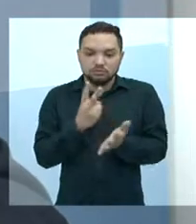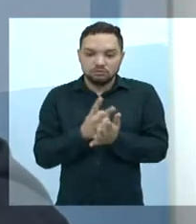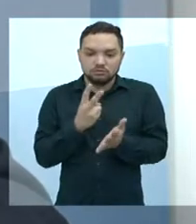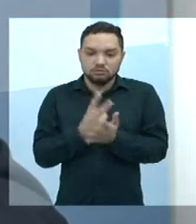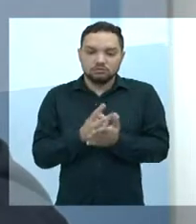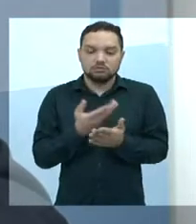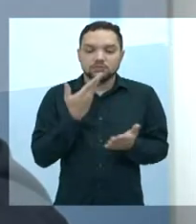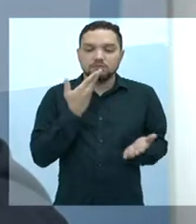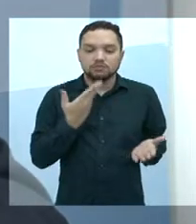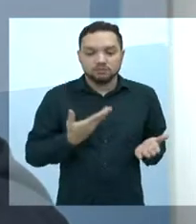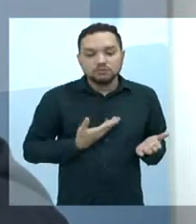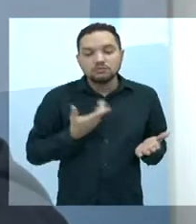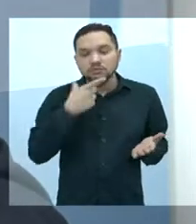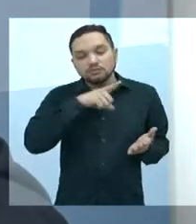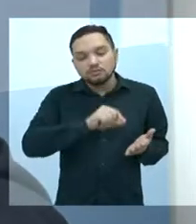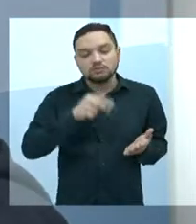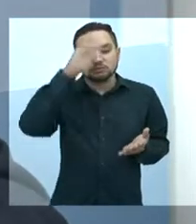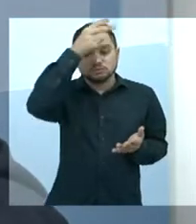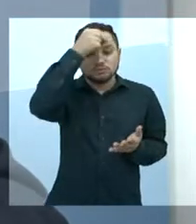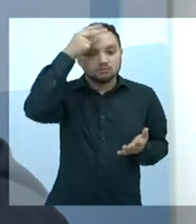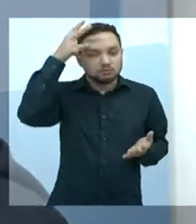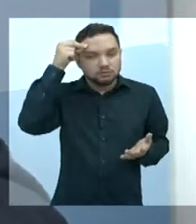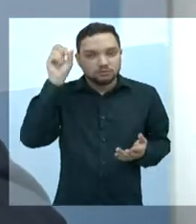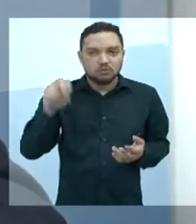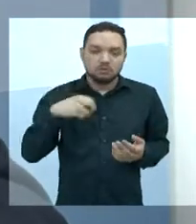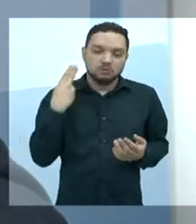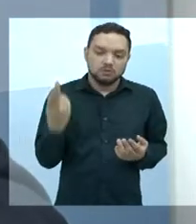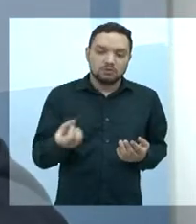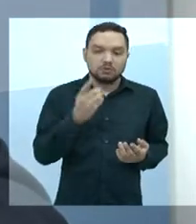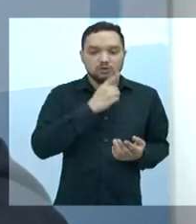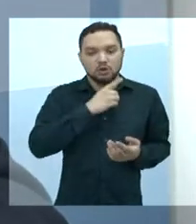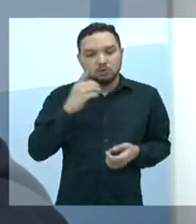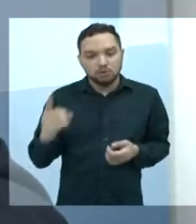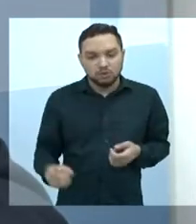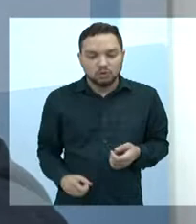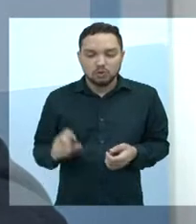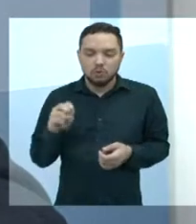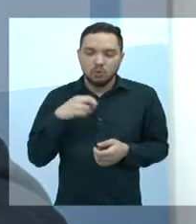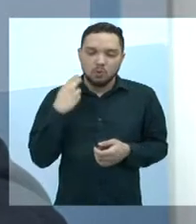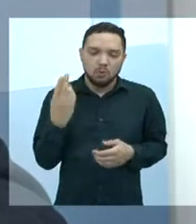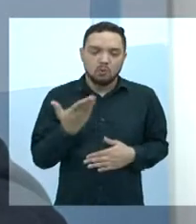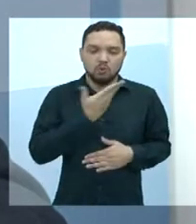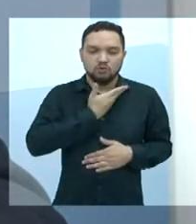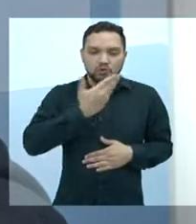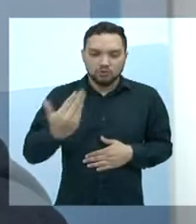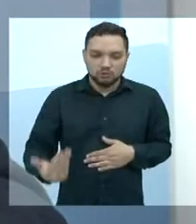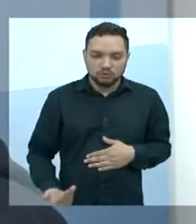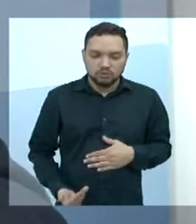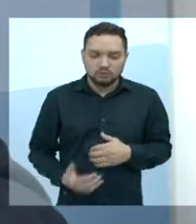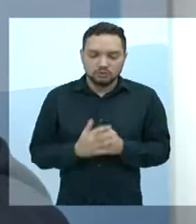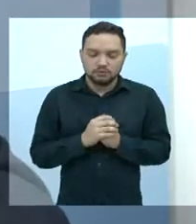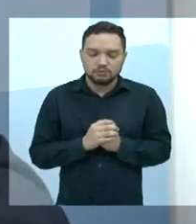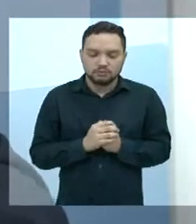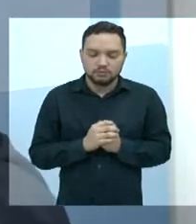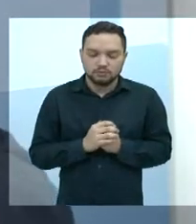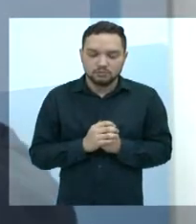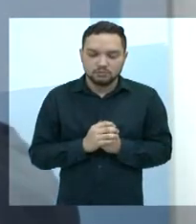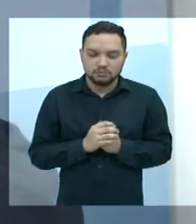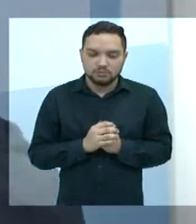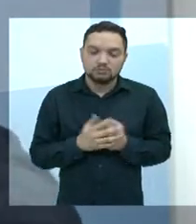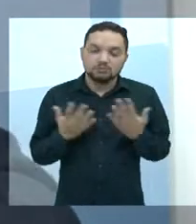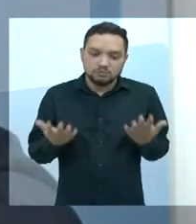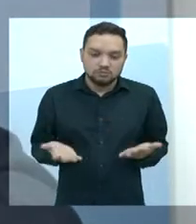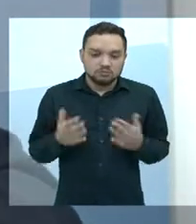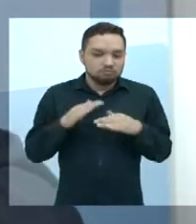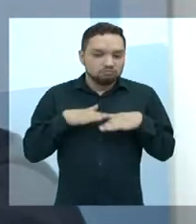partia de um prefeito, de um deputado, do governador. Então, você naturalmente